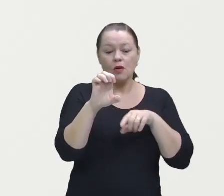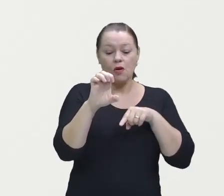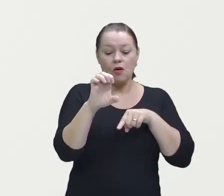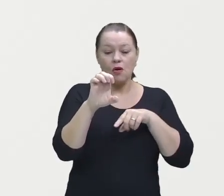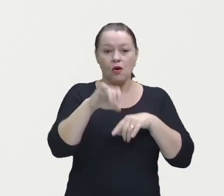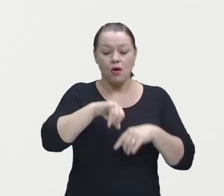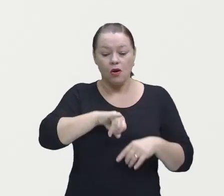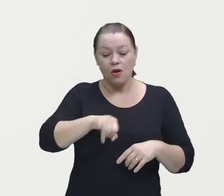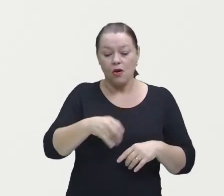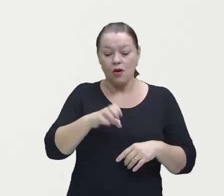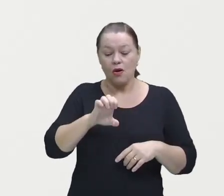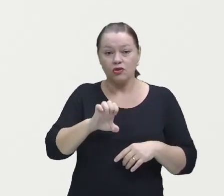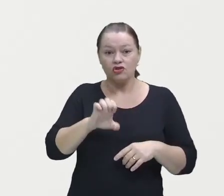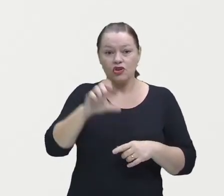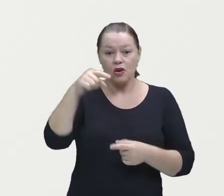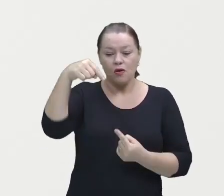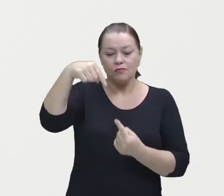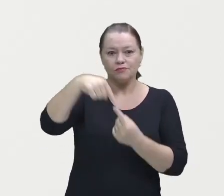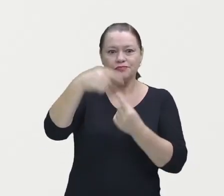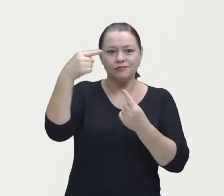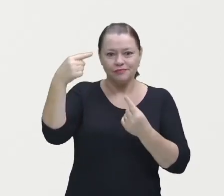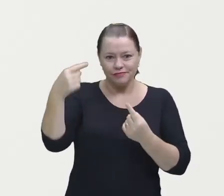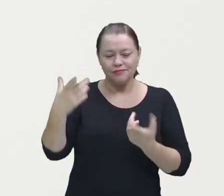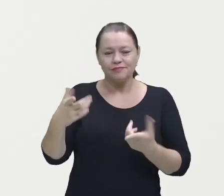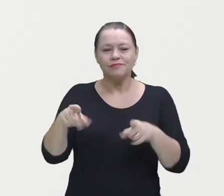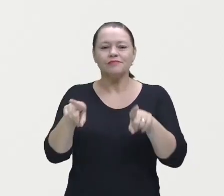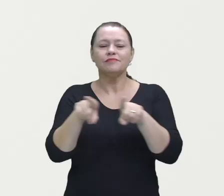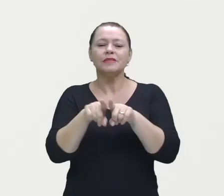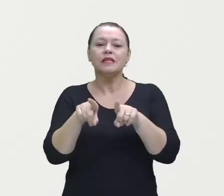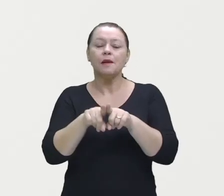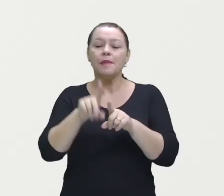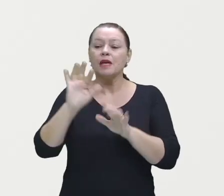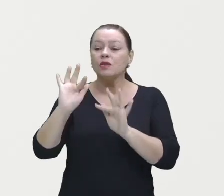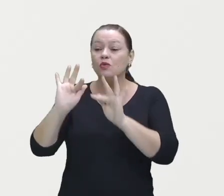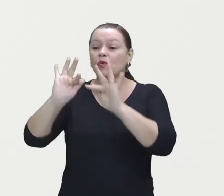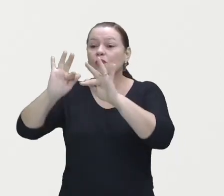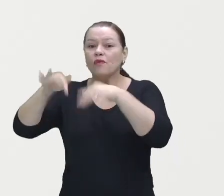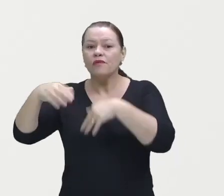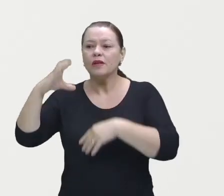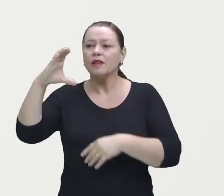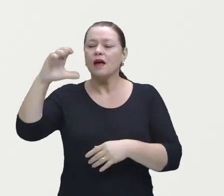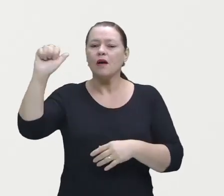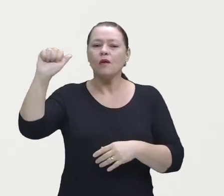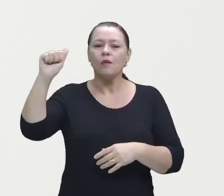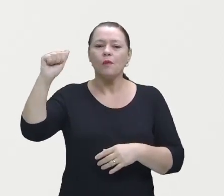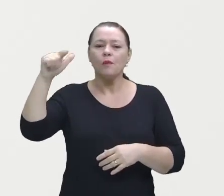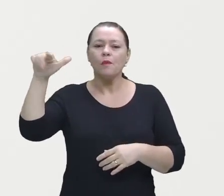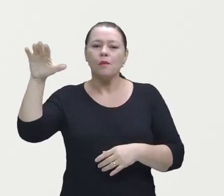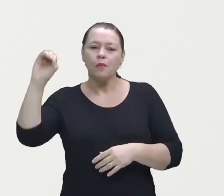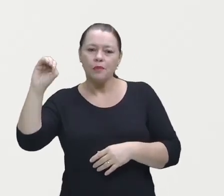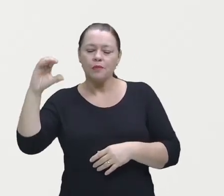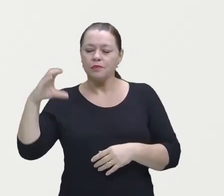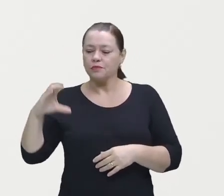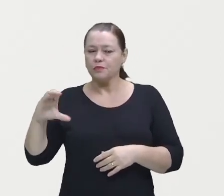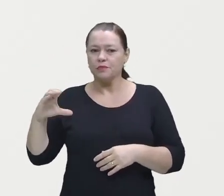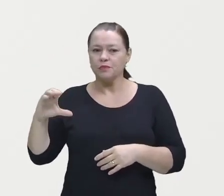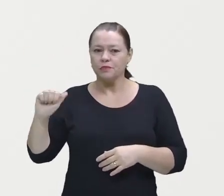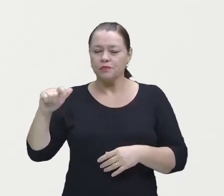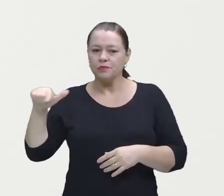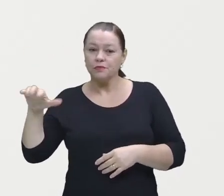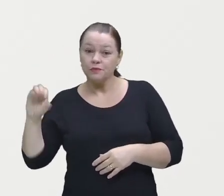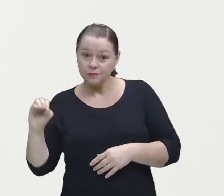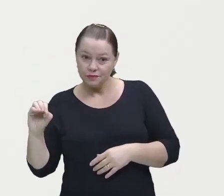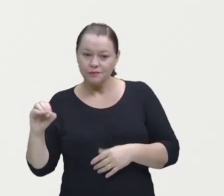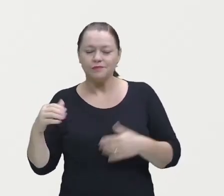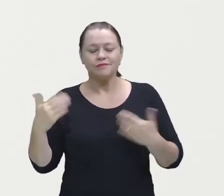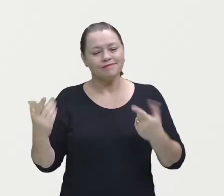e objeto, ou ela pode ser também igual no final, como injeção